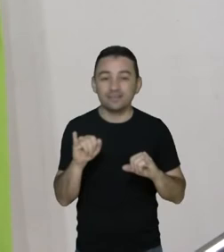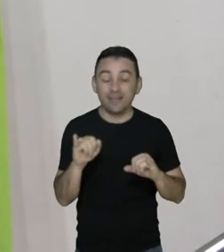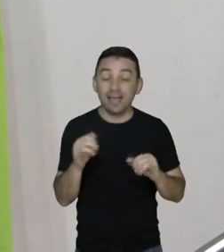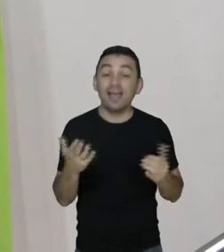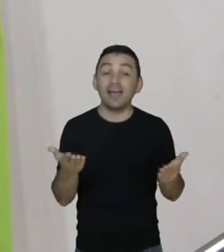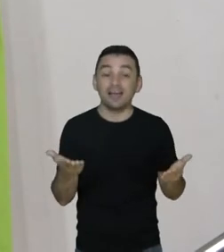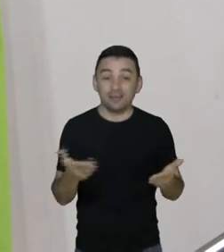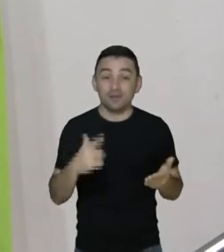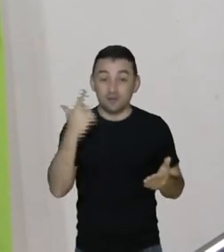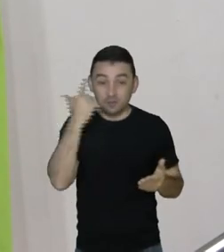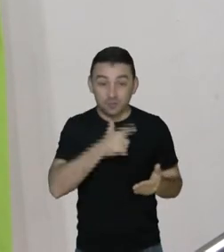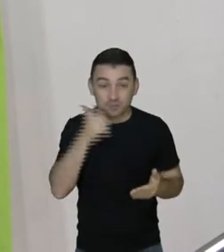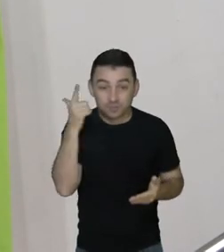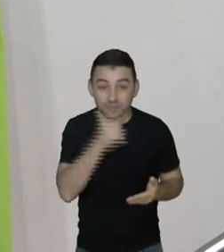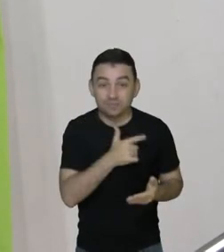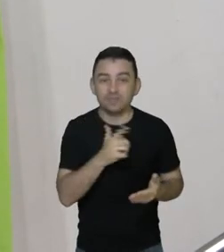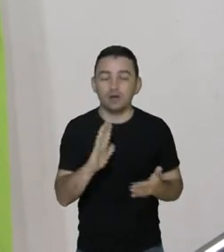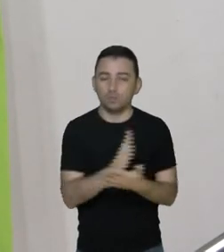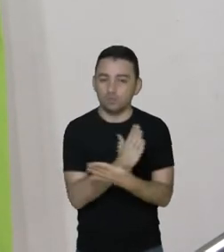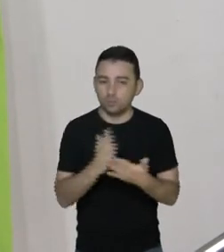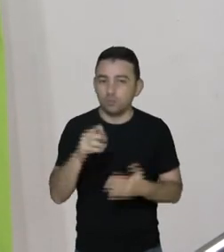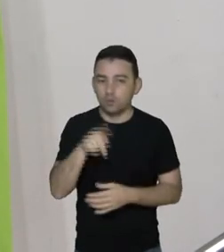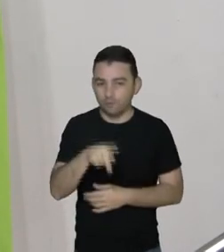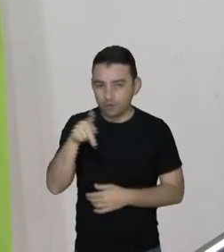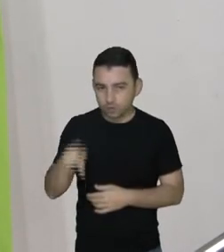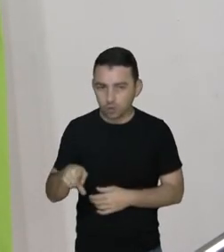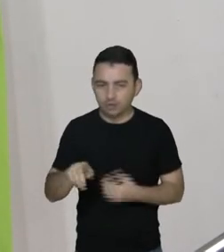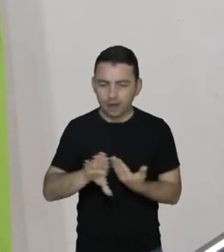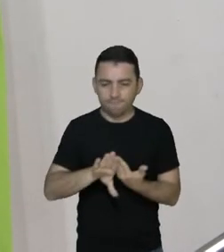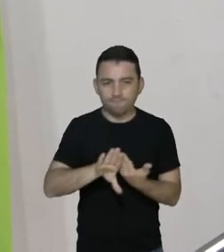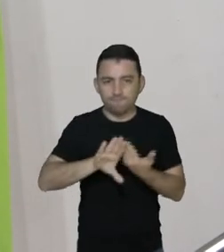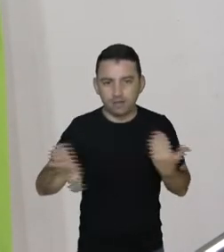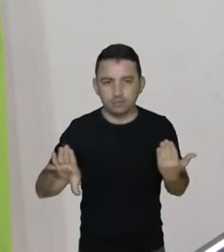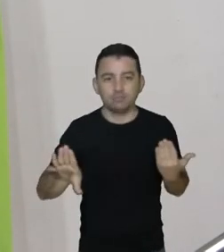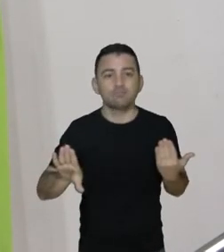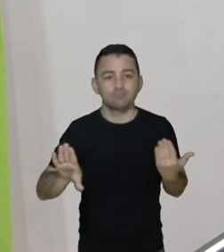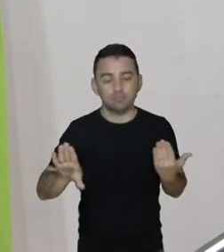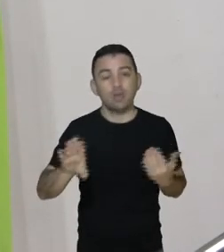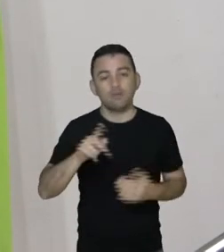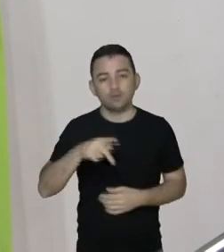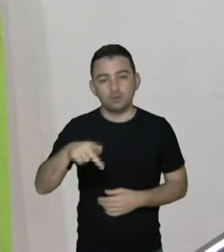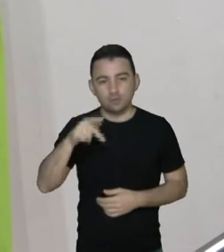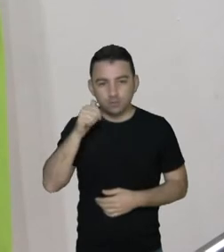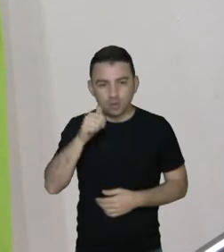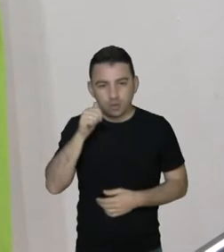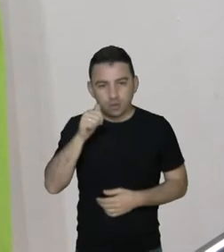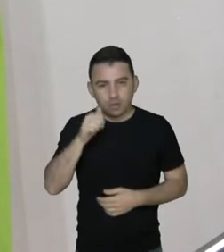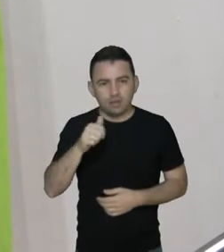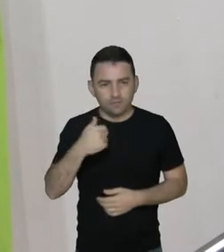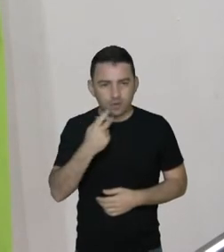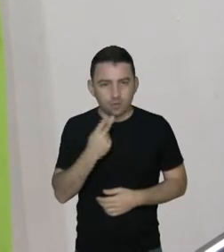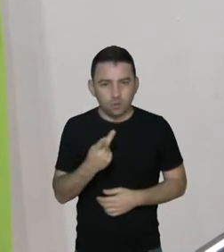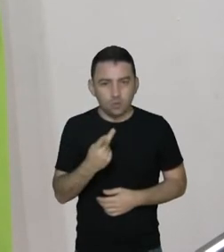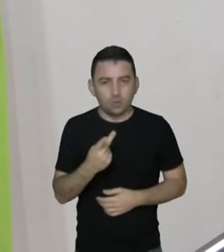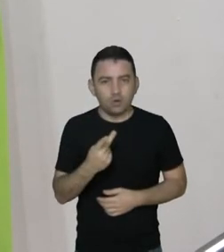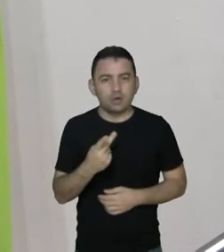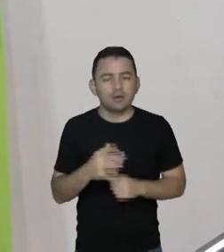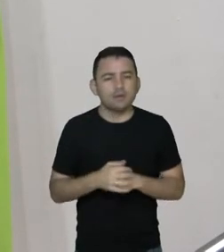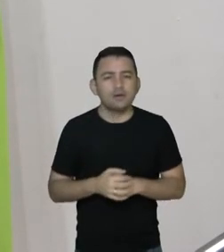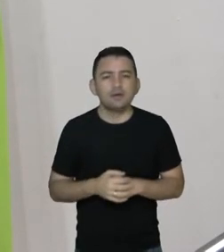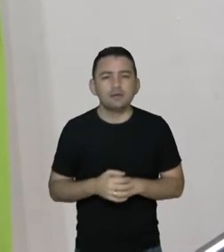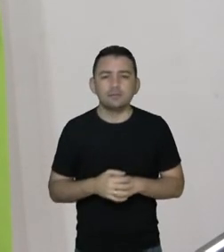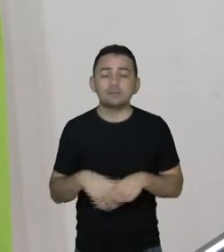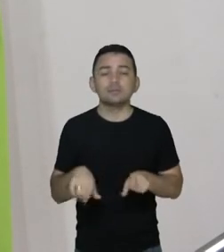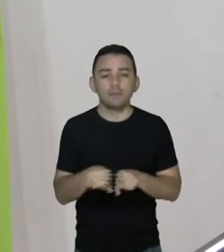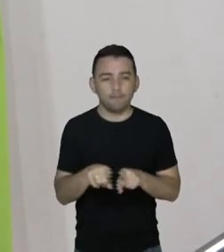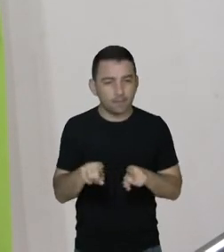recentemente, conseguimos que alguns professores fossem afastados. A professora do IELUSC, que a gente acabou de falar, a professora antropóloga, também